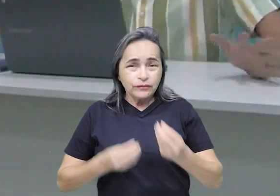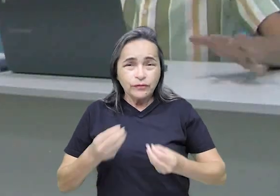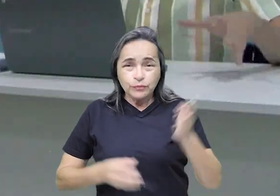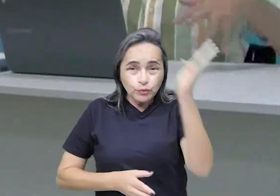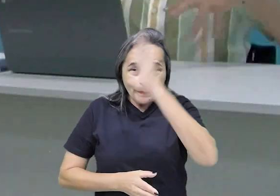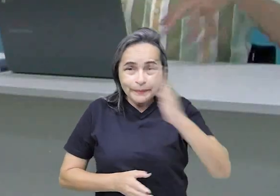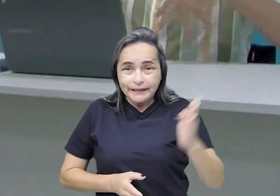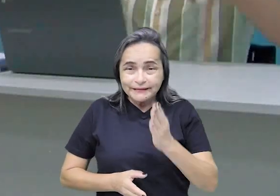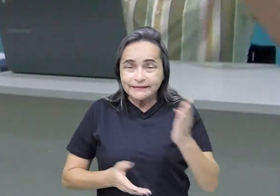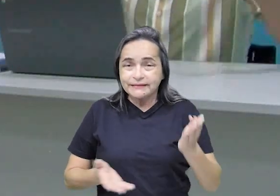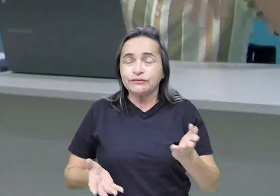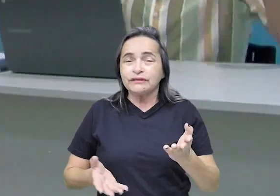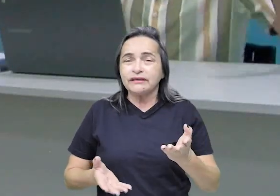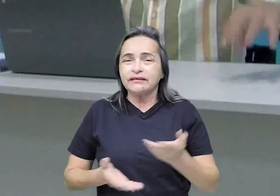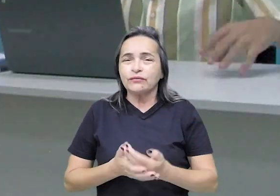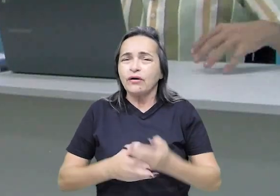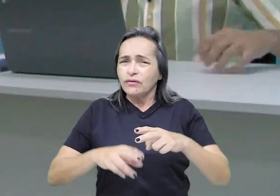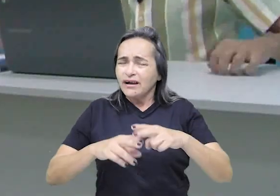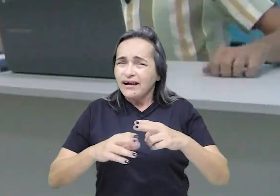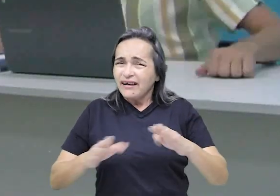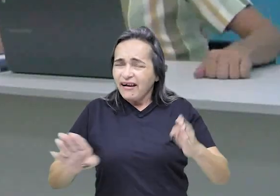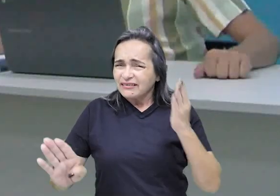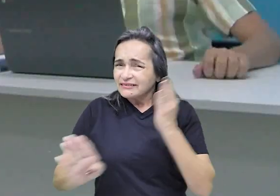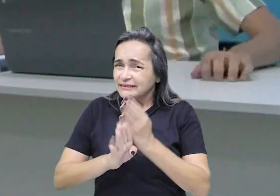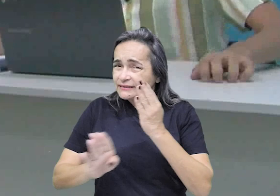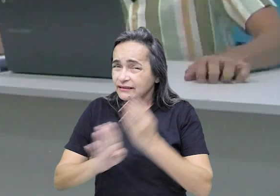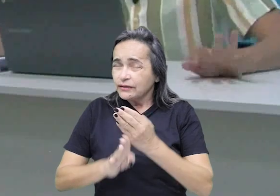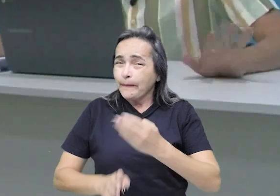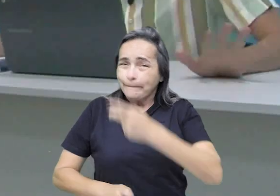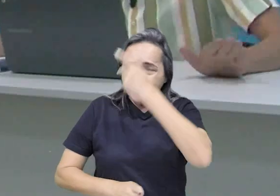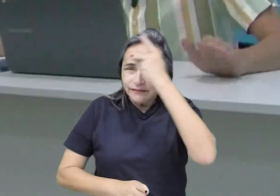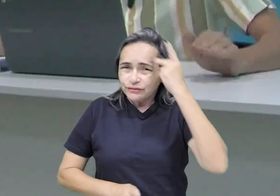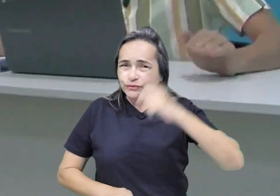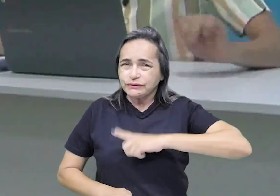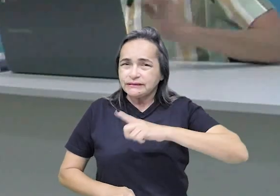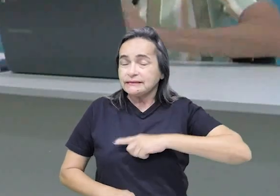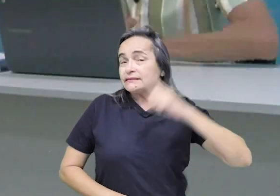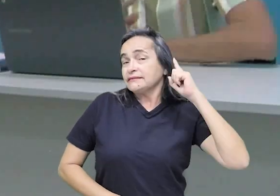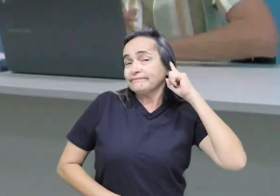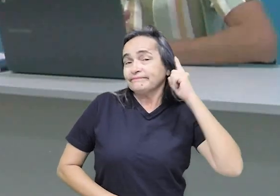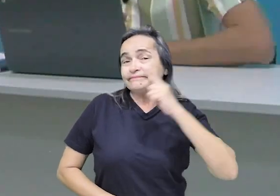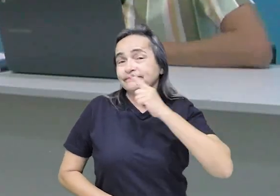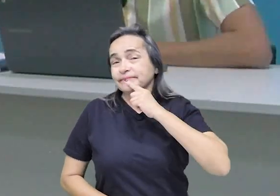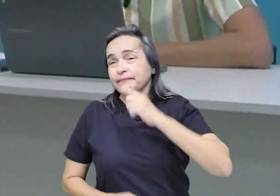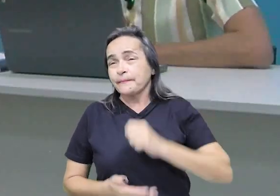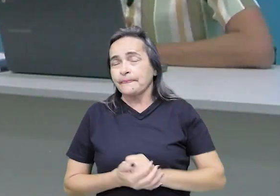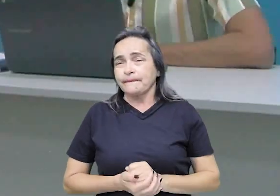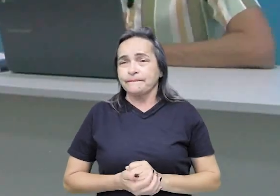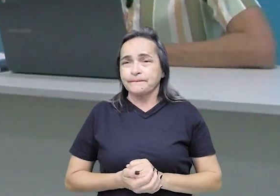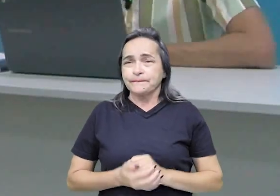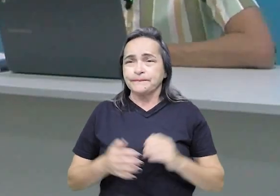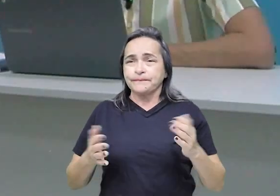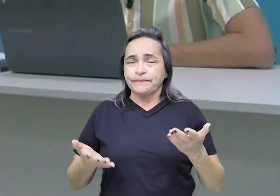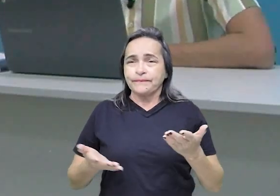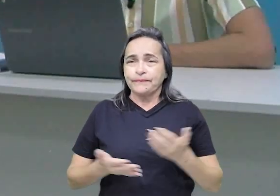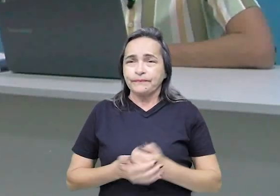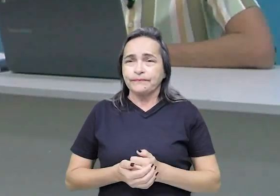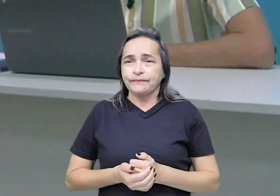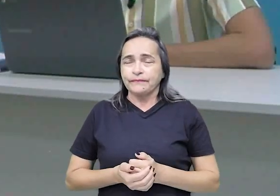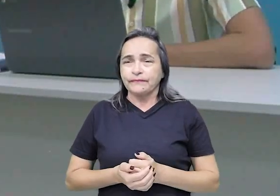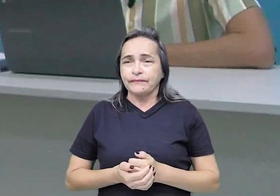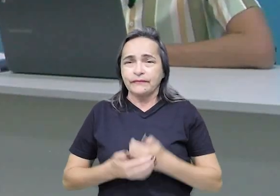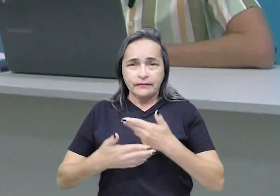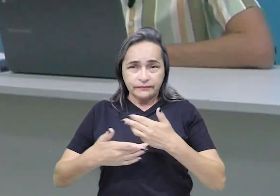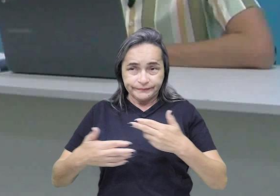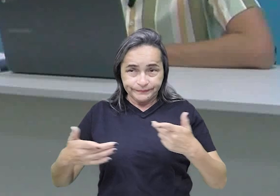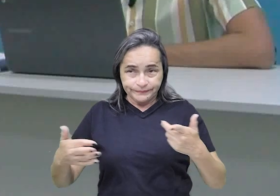geral, entre congênitas, crônicas e adquiridas, qual é a principal causa de surdez hoje no Brasil? A gente tem um índice